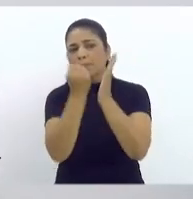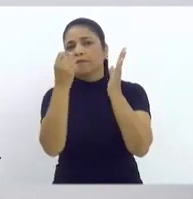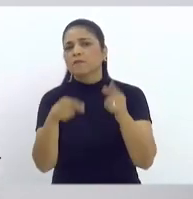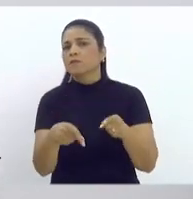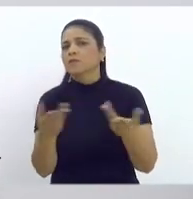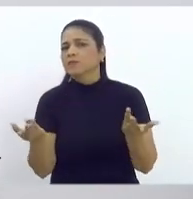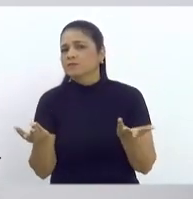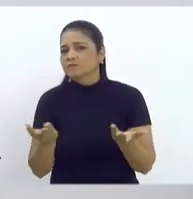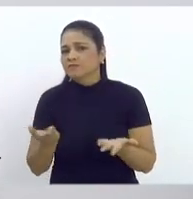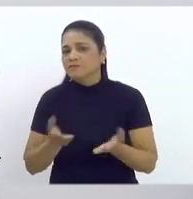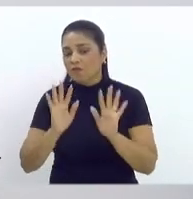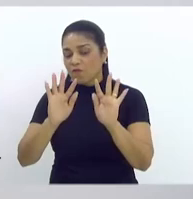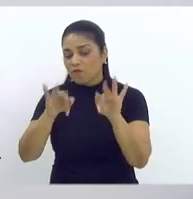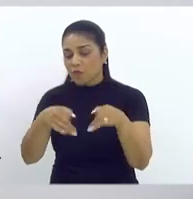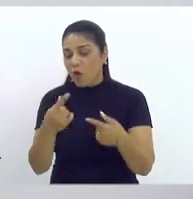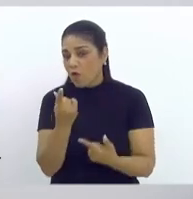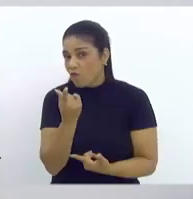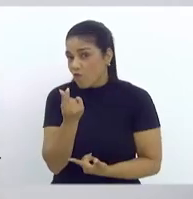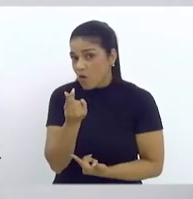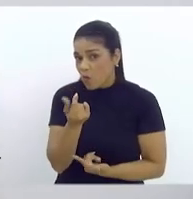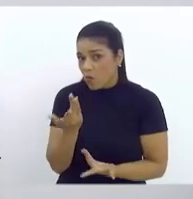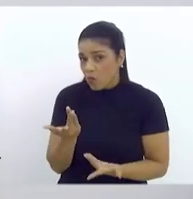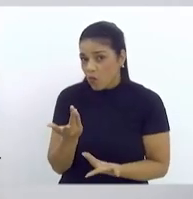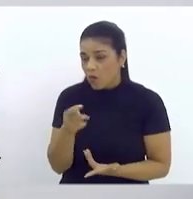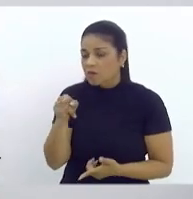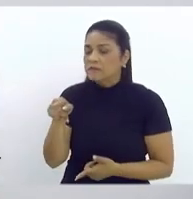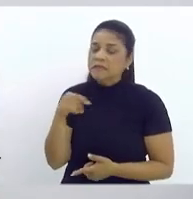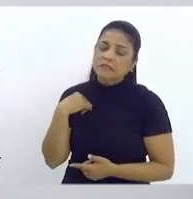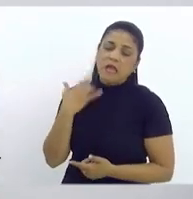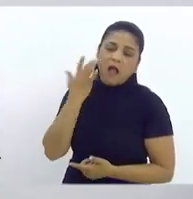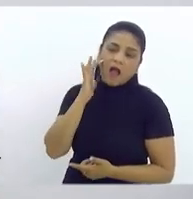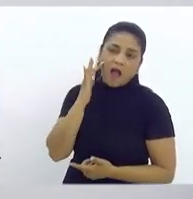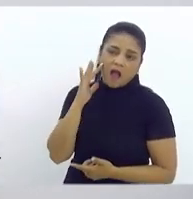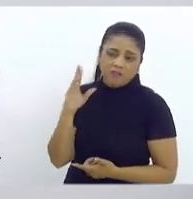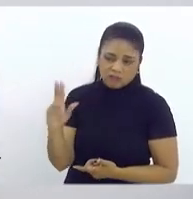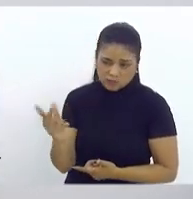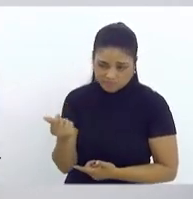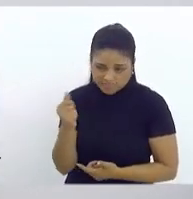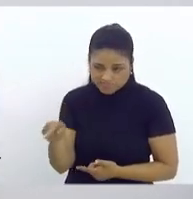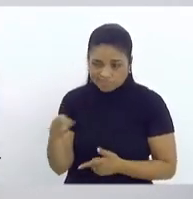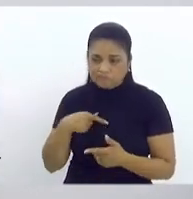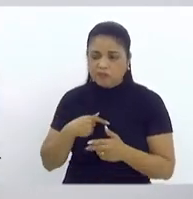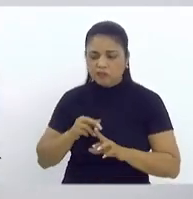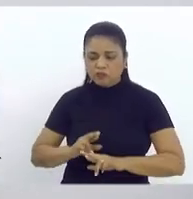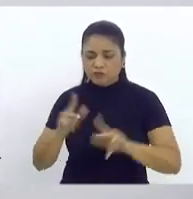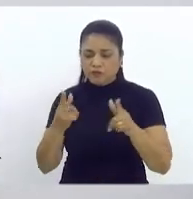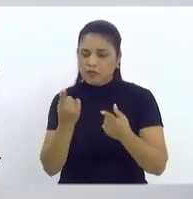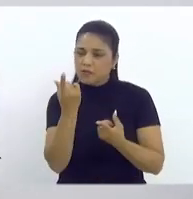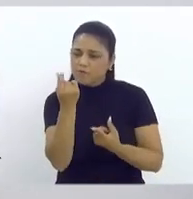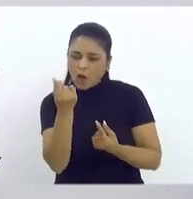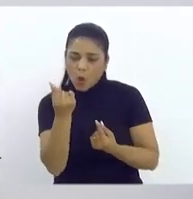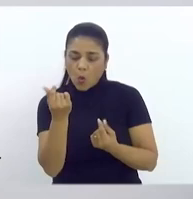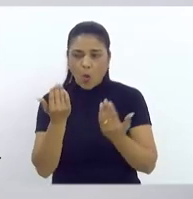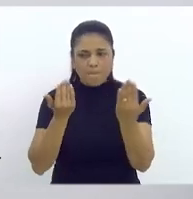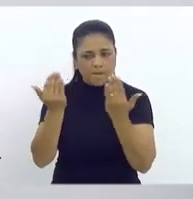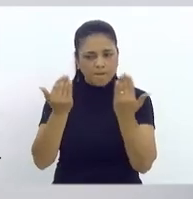por que a senhora acha que existe essa diferença tão grande assim, entre os preços cobrados nos